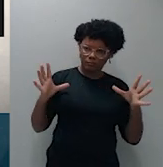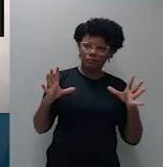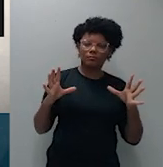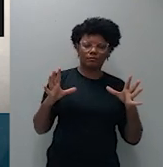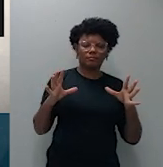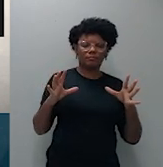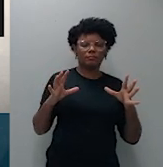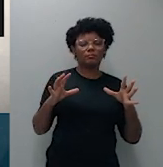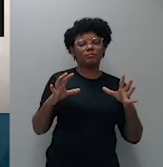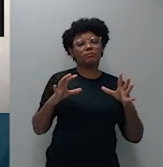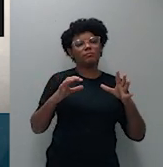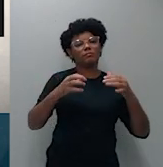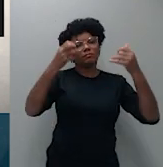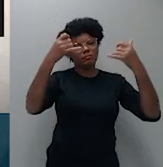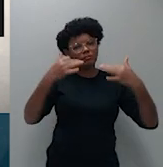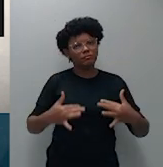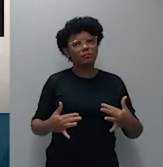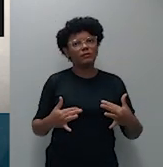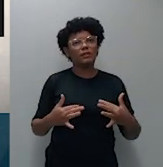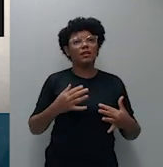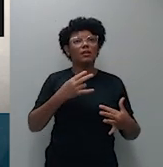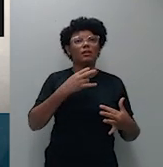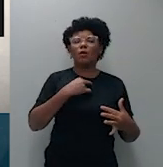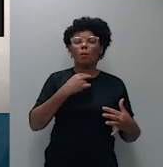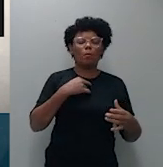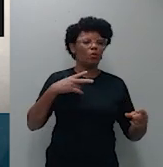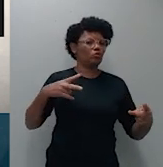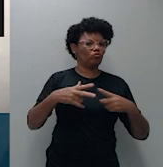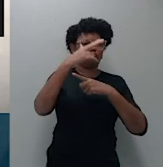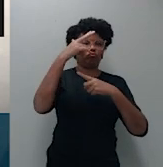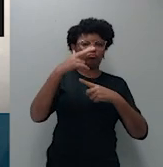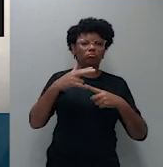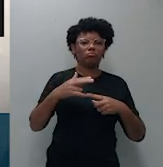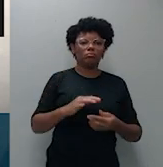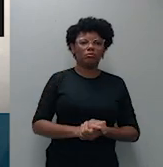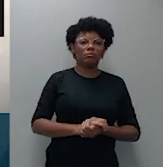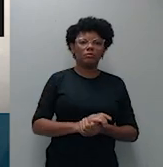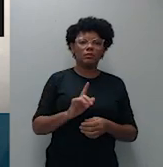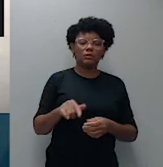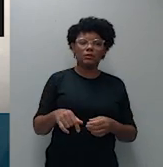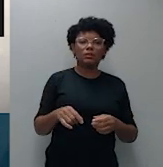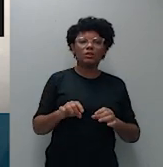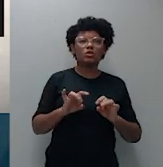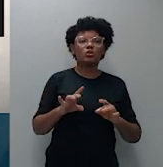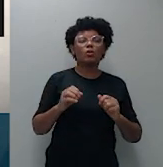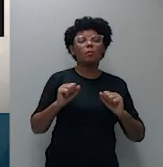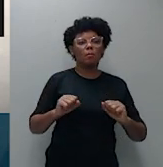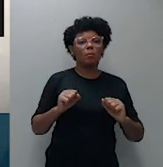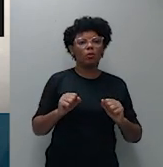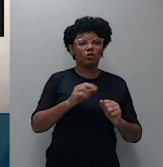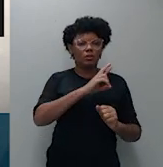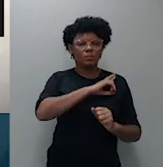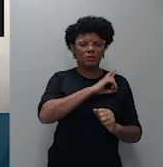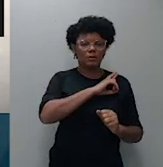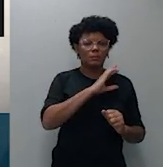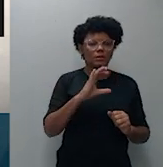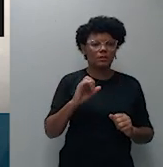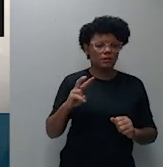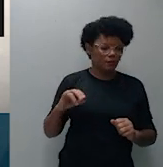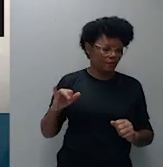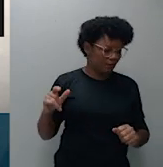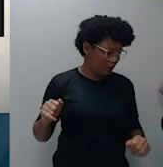inteira censura o provedor de aplicações de internet somente poderá ser responsabilizado civilmente por danos decorrentes